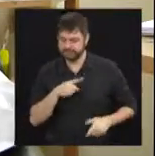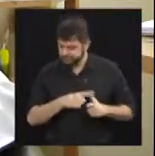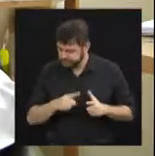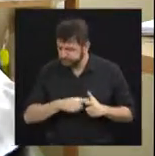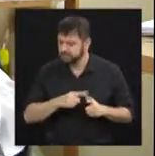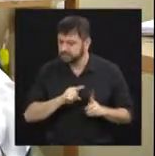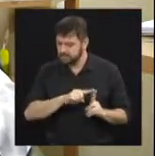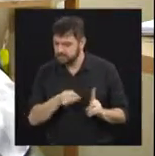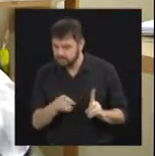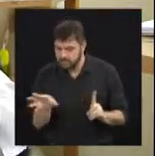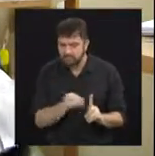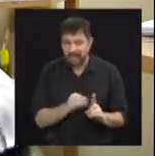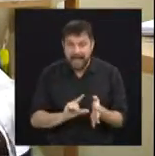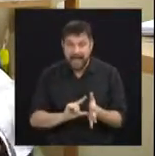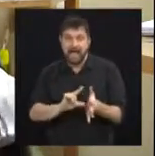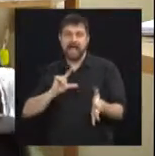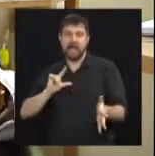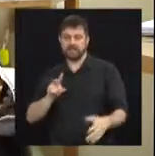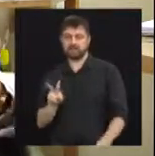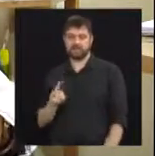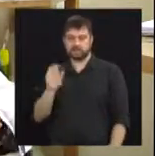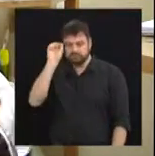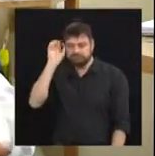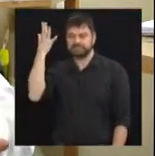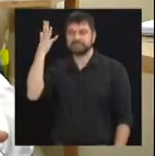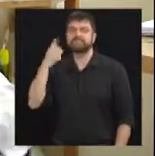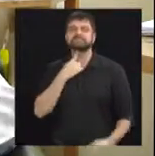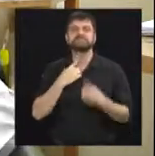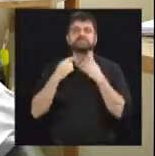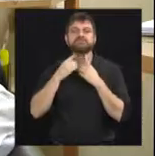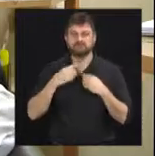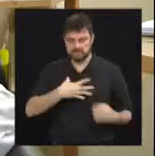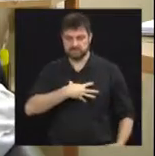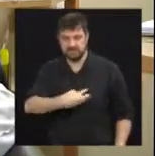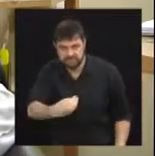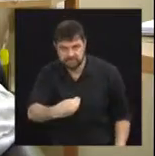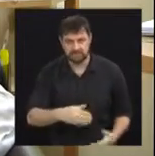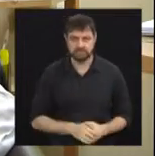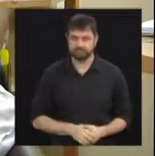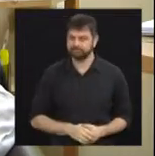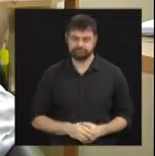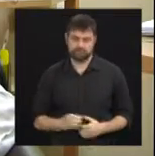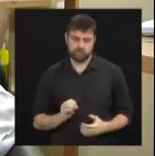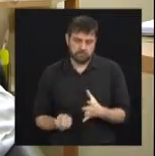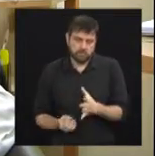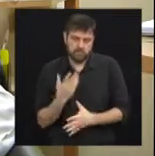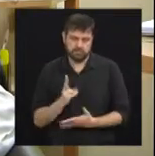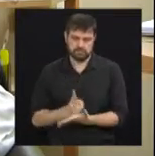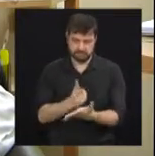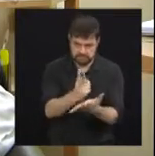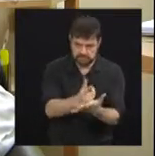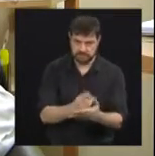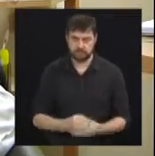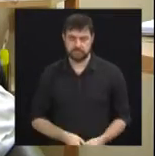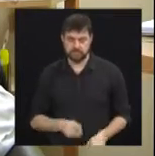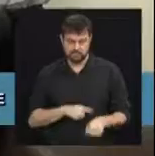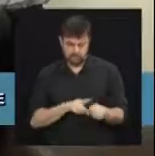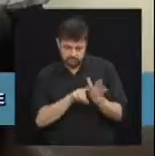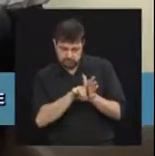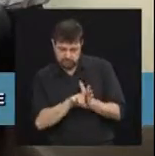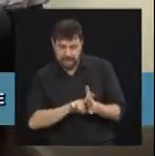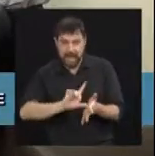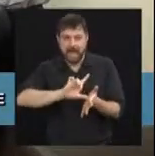ao diagnóstico antes mesmo do casal decidir tentar a gravidez. Mas nem sempre isso acontece e muitas vezes o diagnóstico é